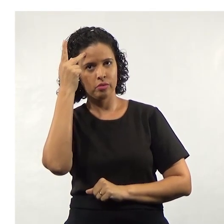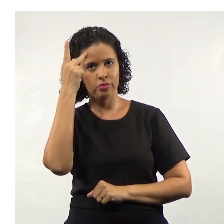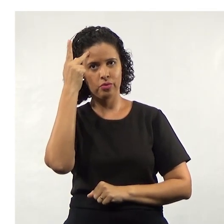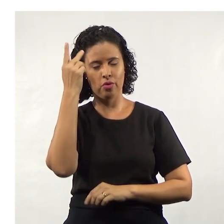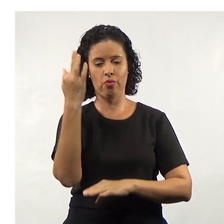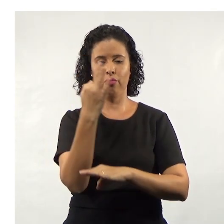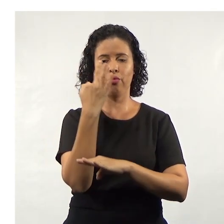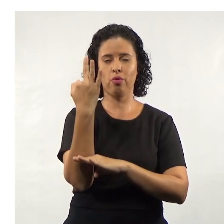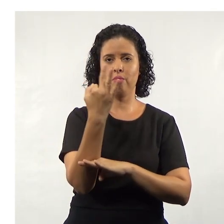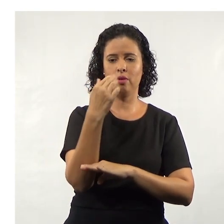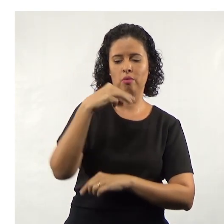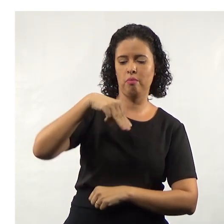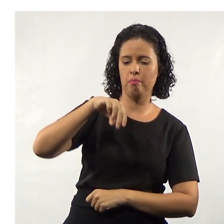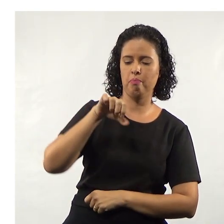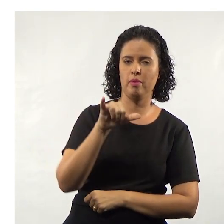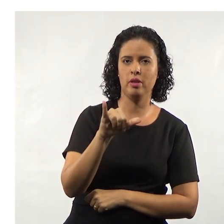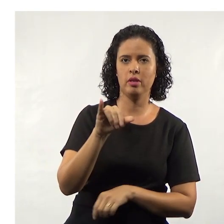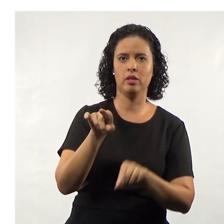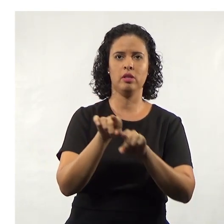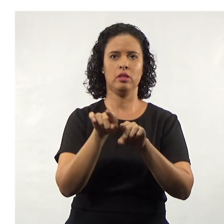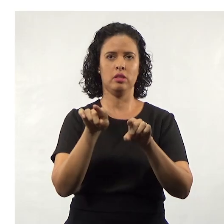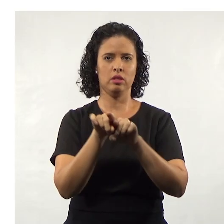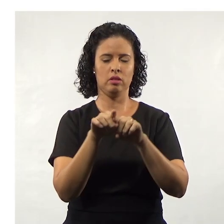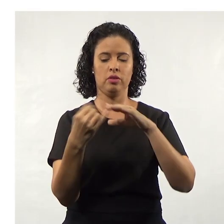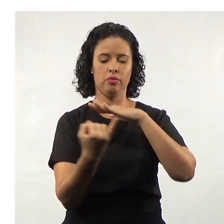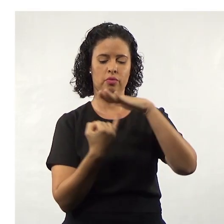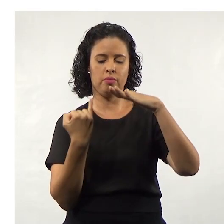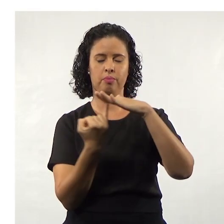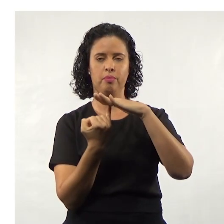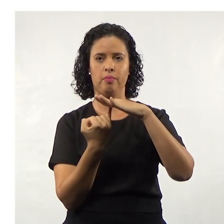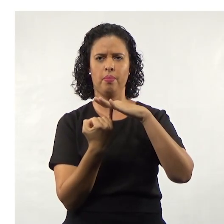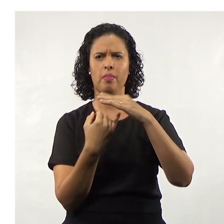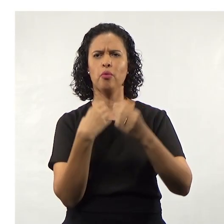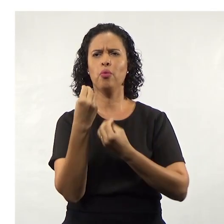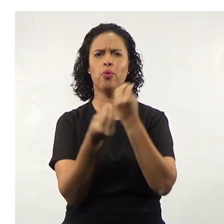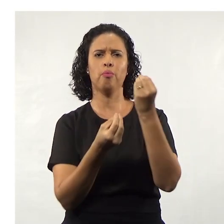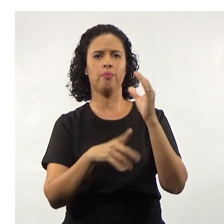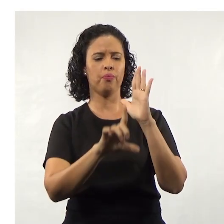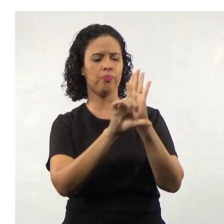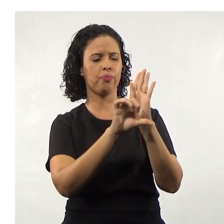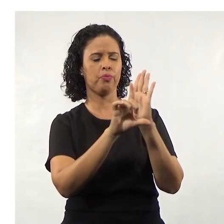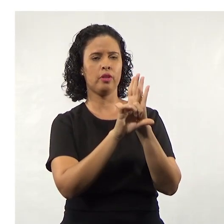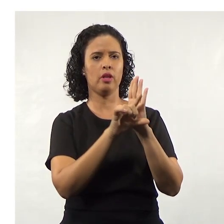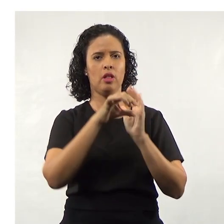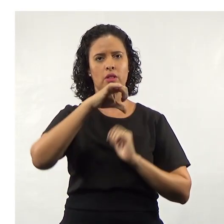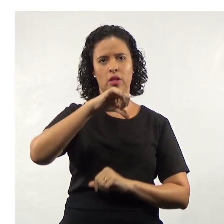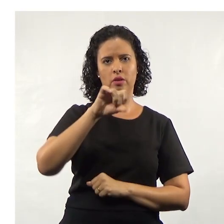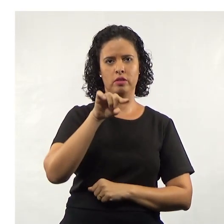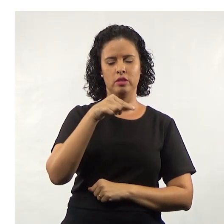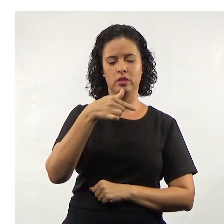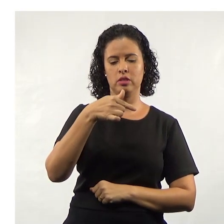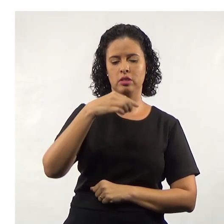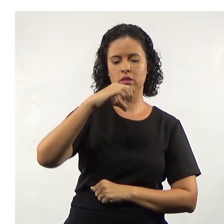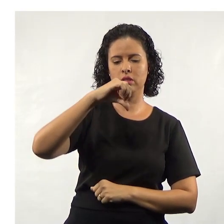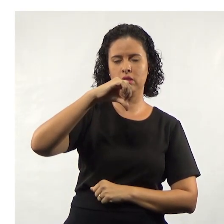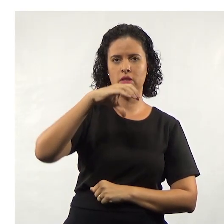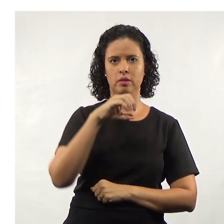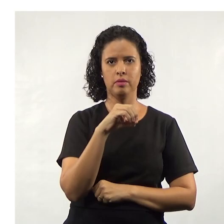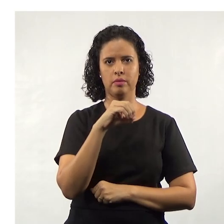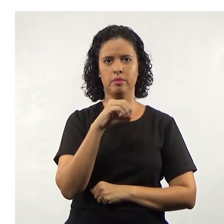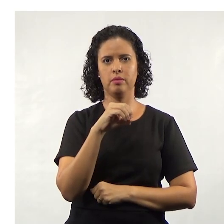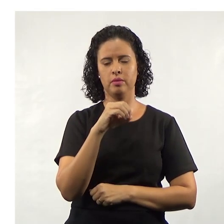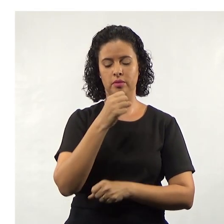essa novidade, né? Ó, e informais, por meio da Lei 9790 de 99, que determinava que